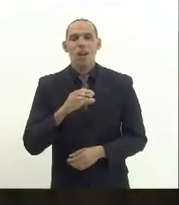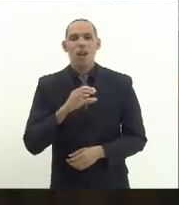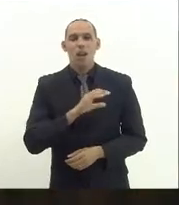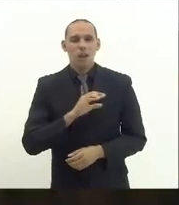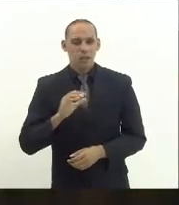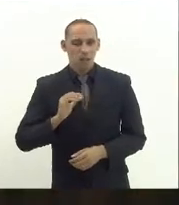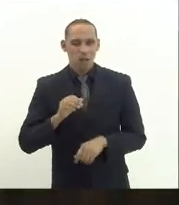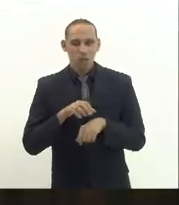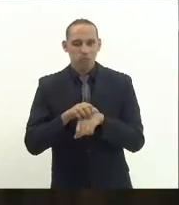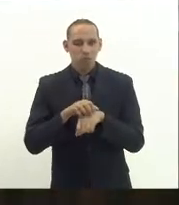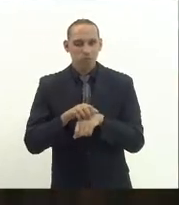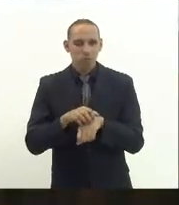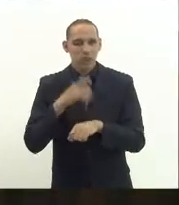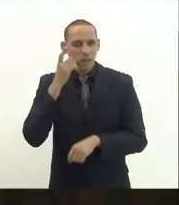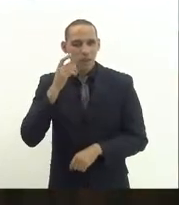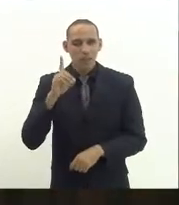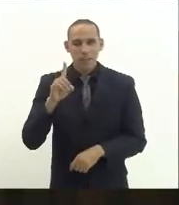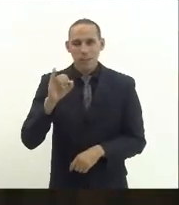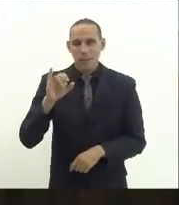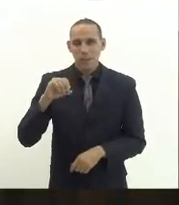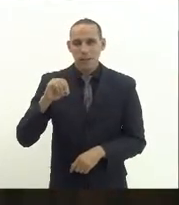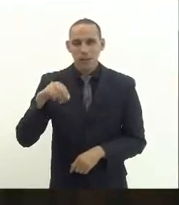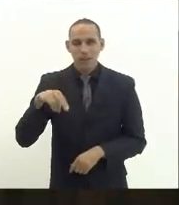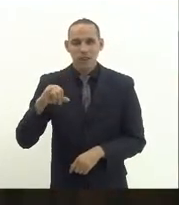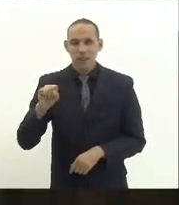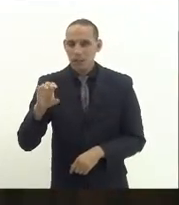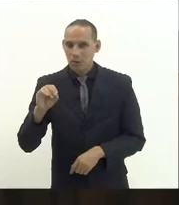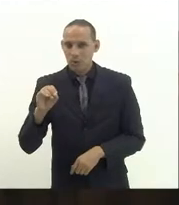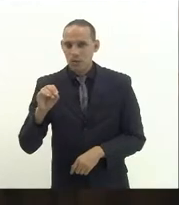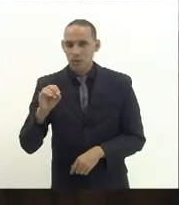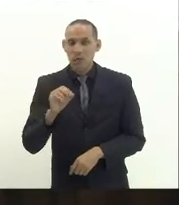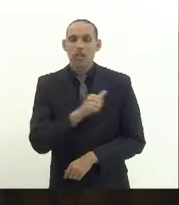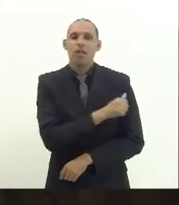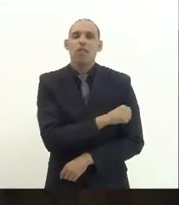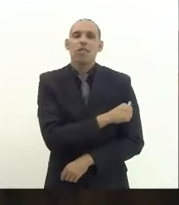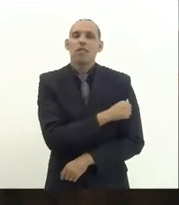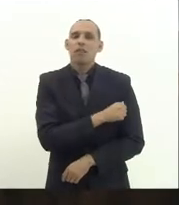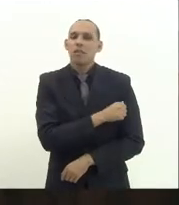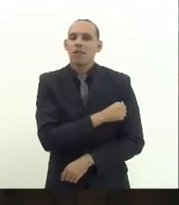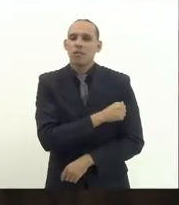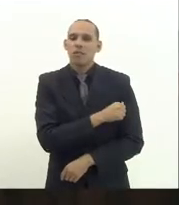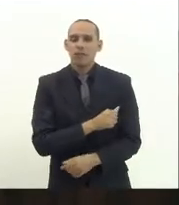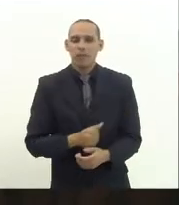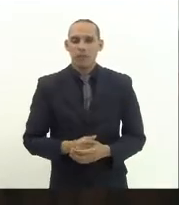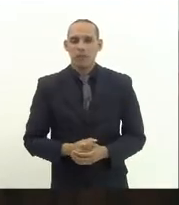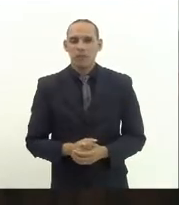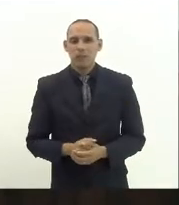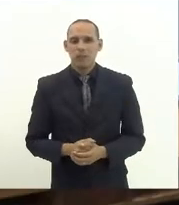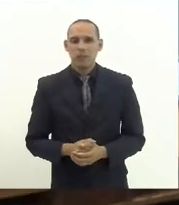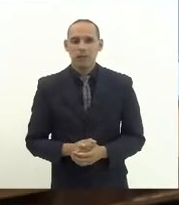transporte Deputado Dionísio Lins Deputado Dionísio Lins deputada enfermeira Rejane é